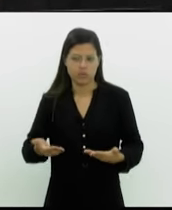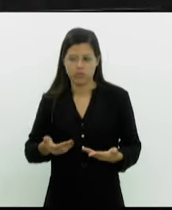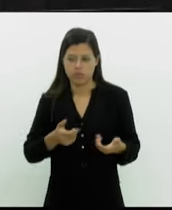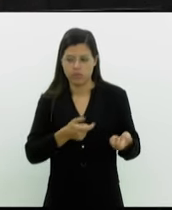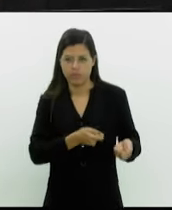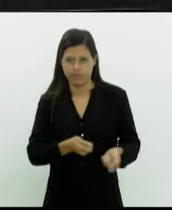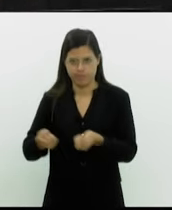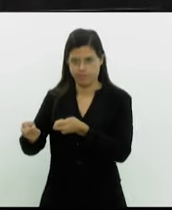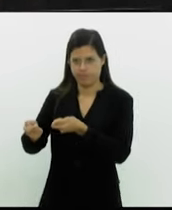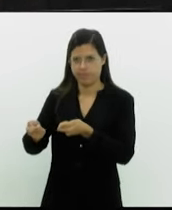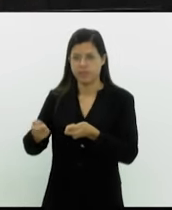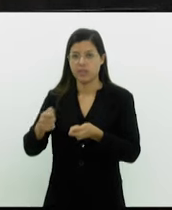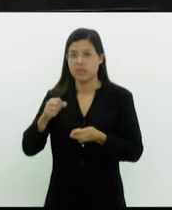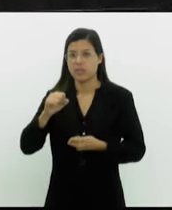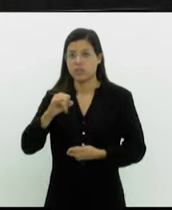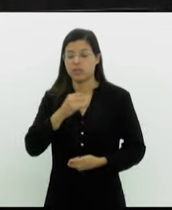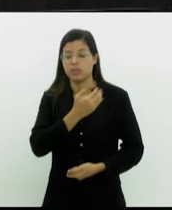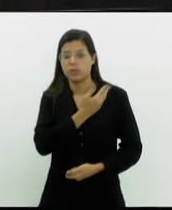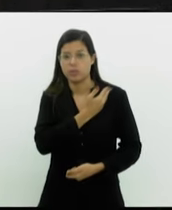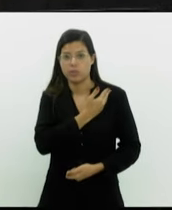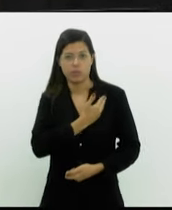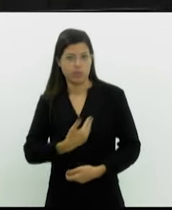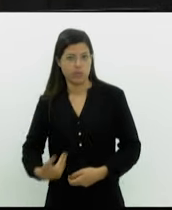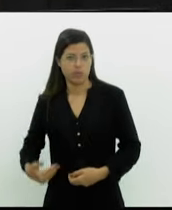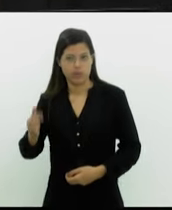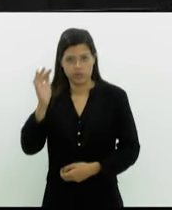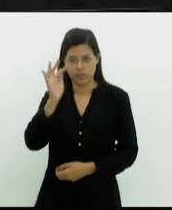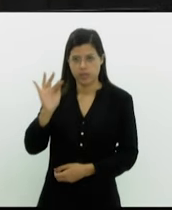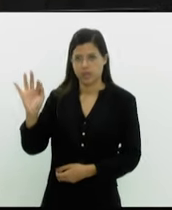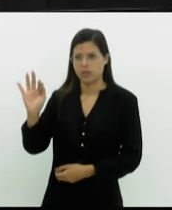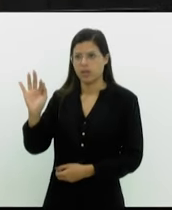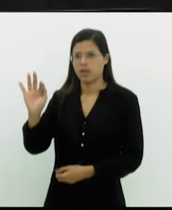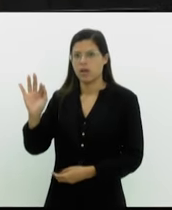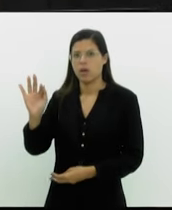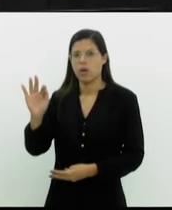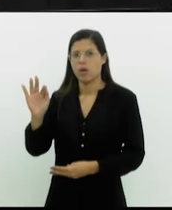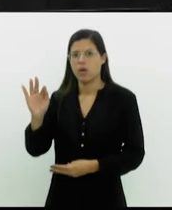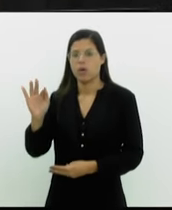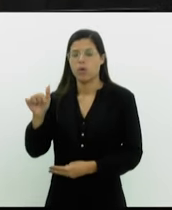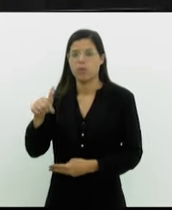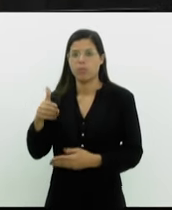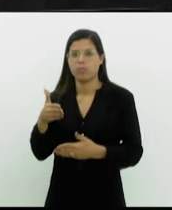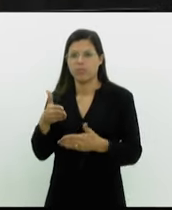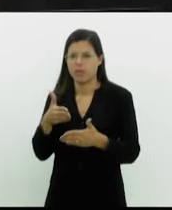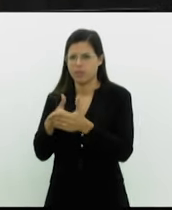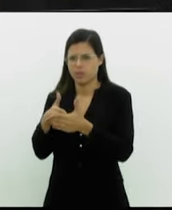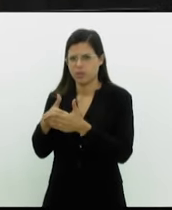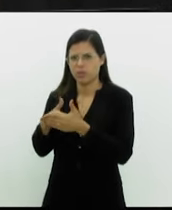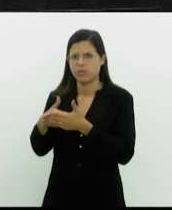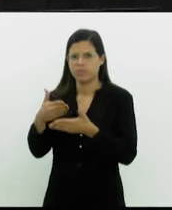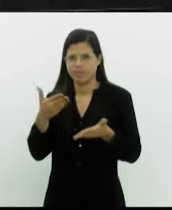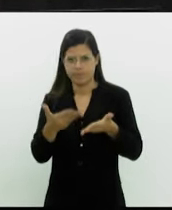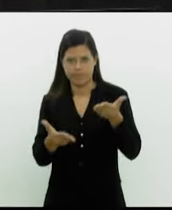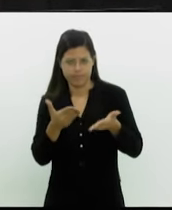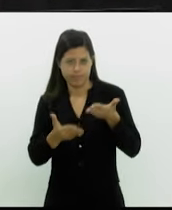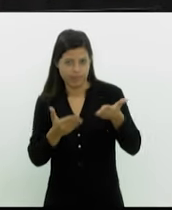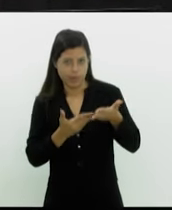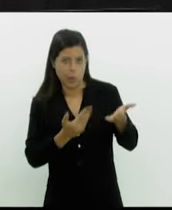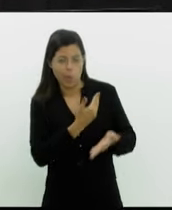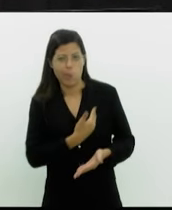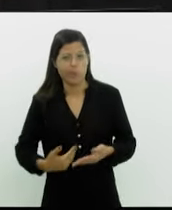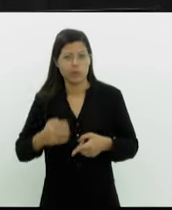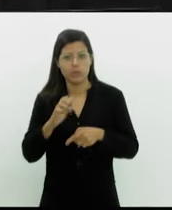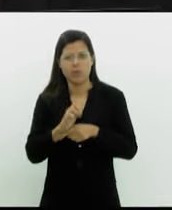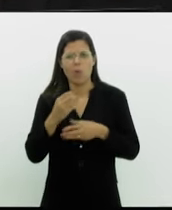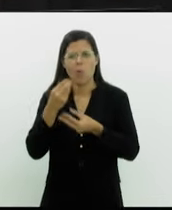se o governo federal impingiu esta perda ao governo do Estado, como poderia